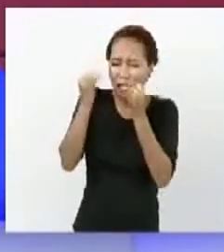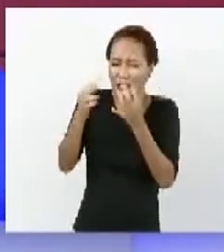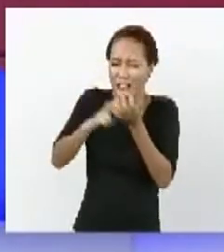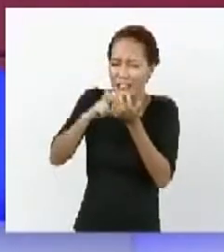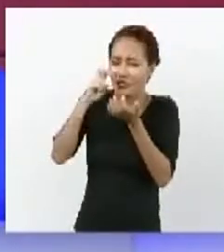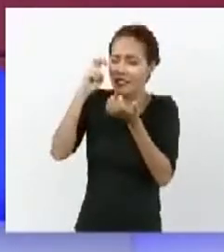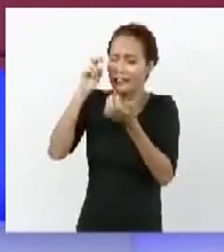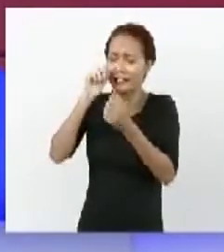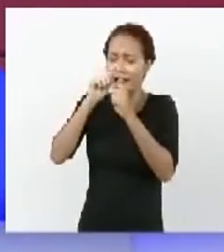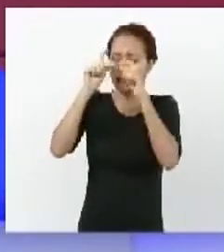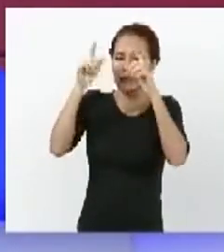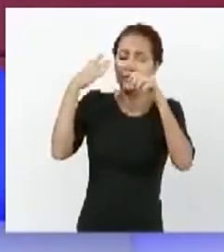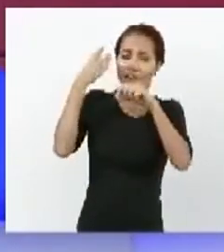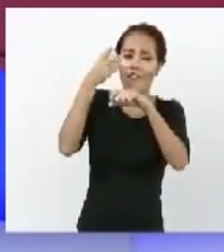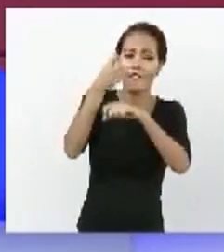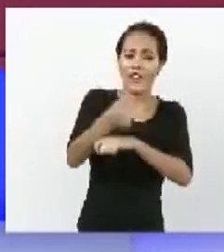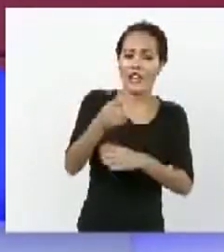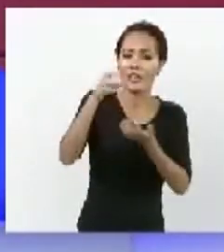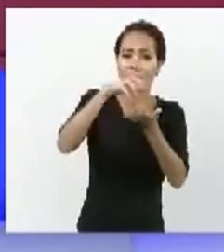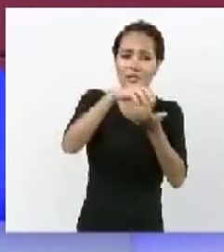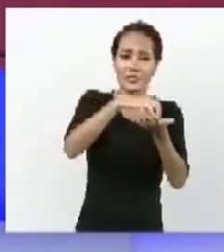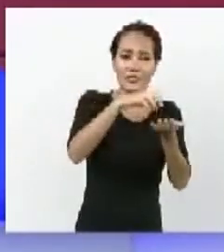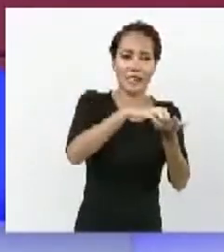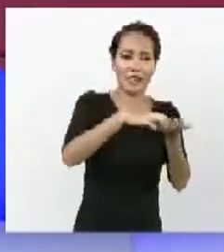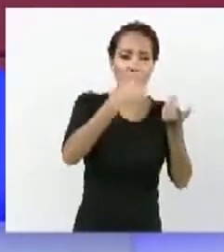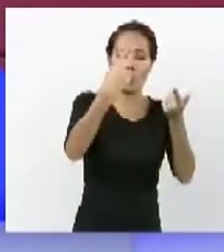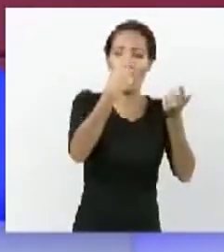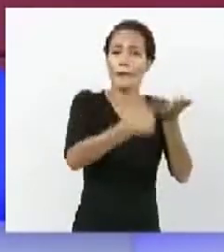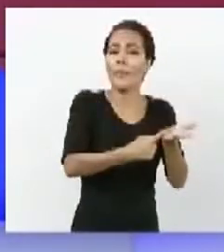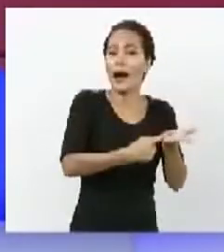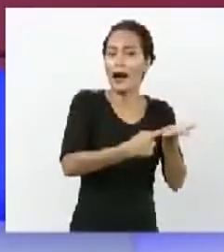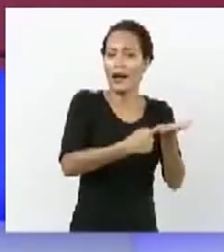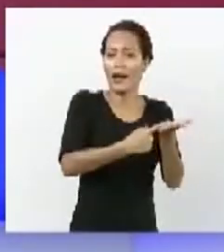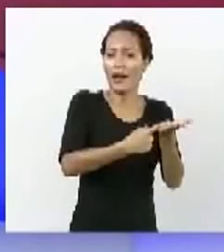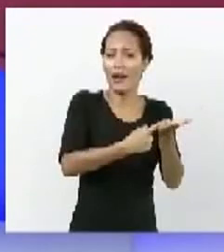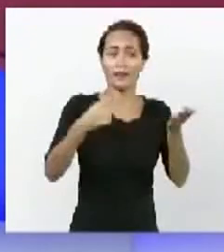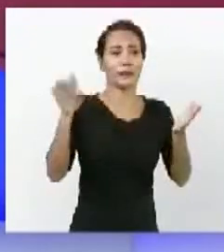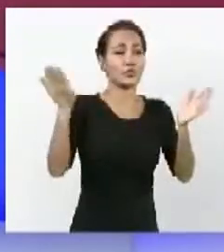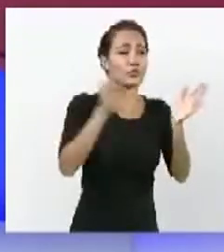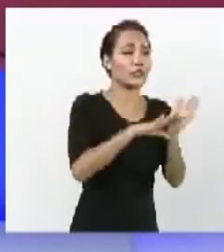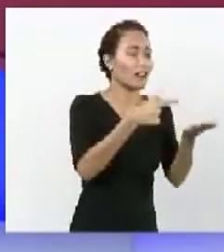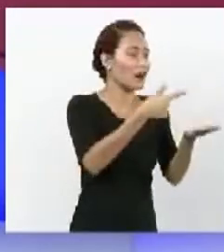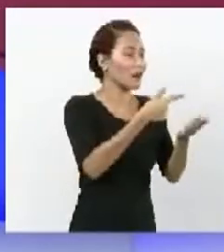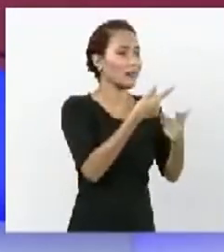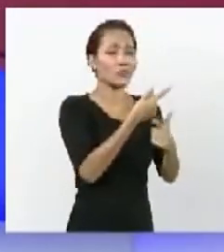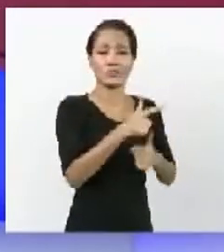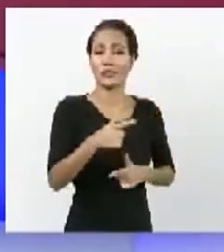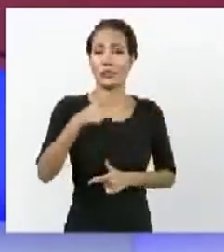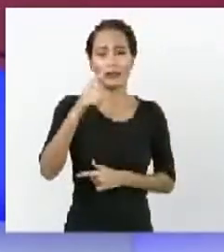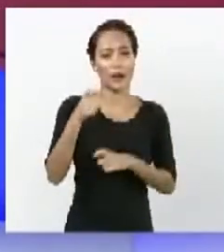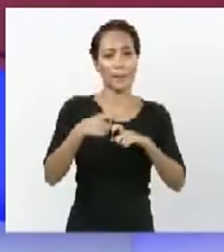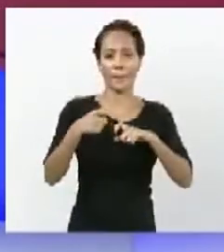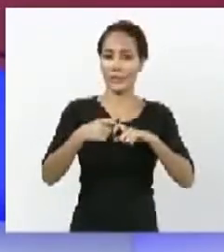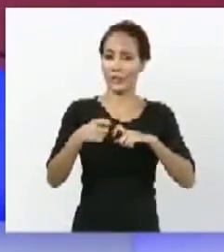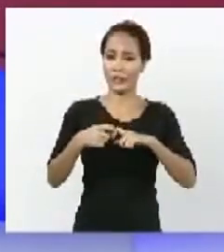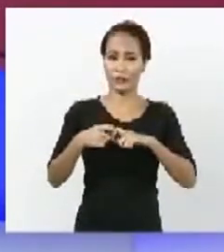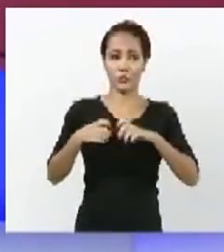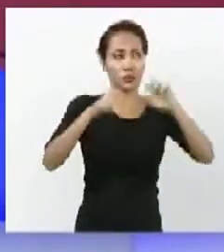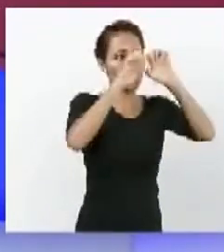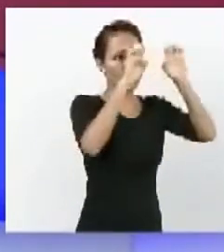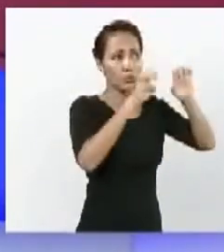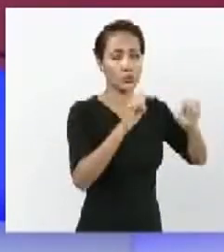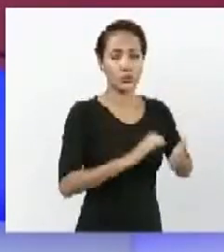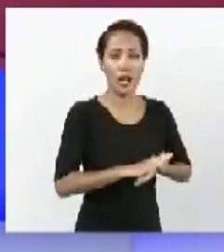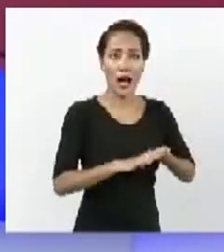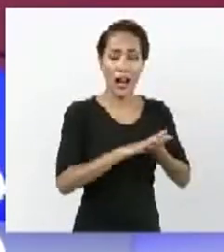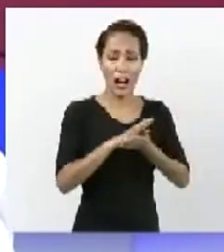vai no centro de saúde ou na UPA, quando ela chega lá, não tem médico, não tem estrutura nenhuma. Existe um vídeo nas redes sociais onde um médico